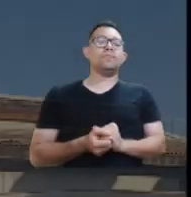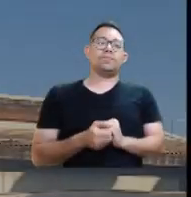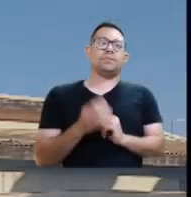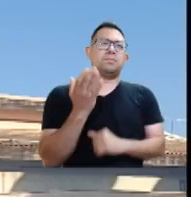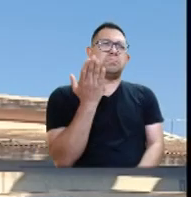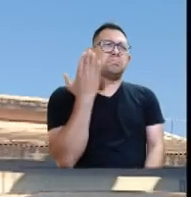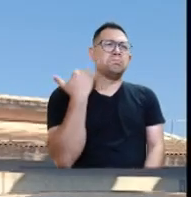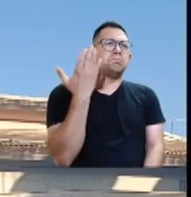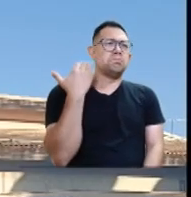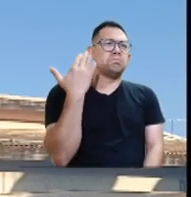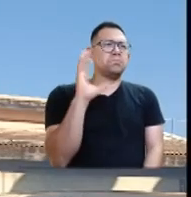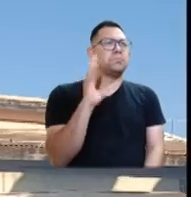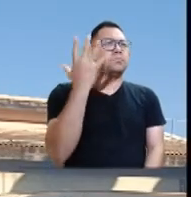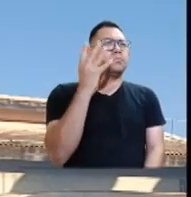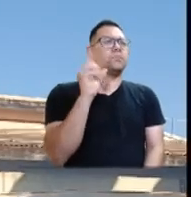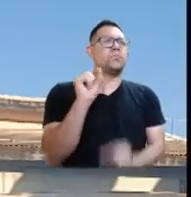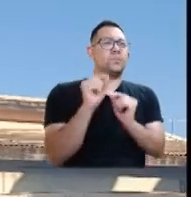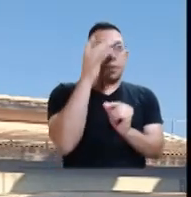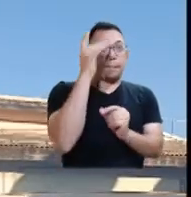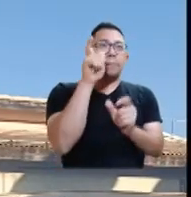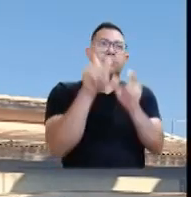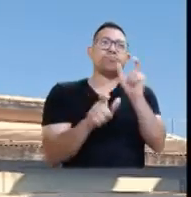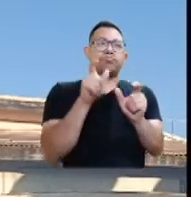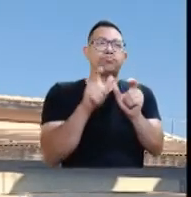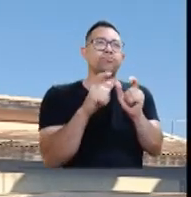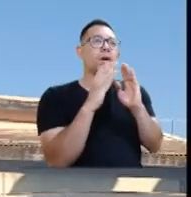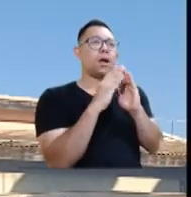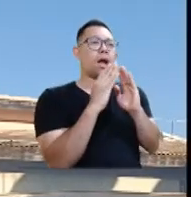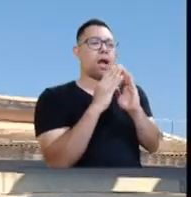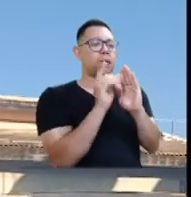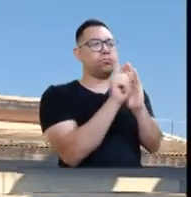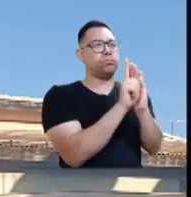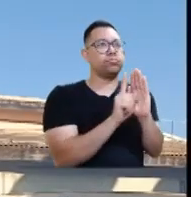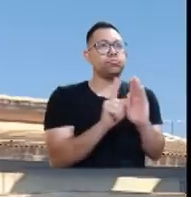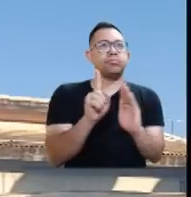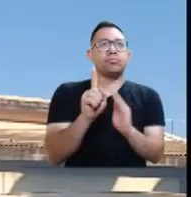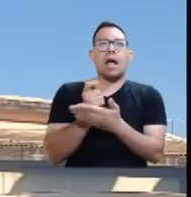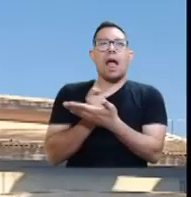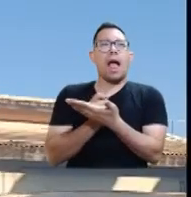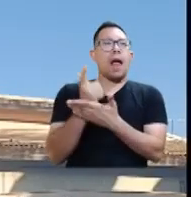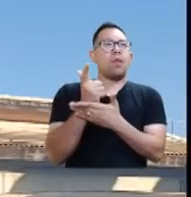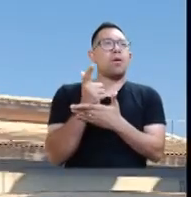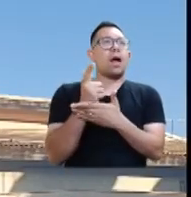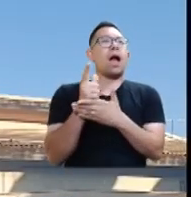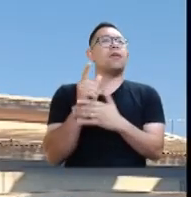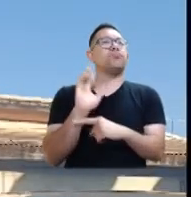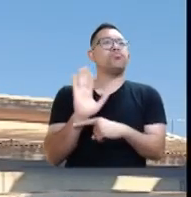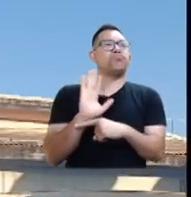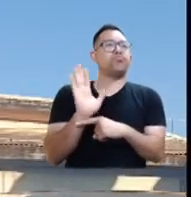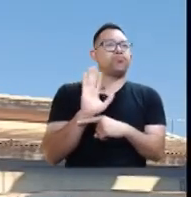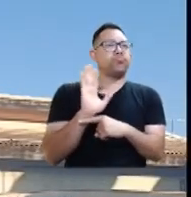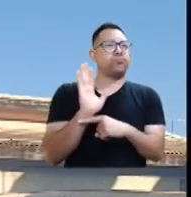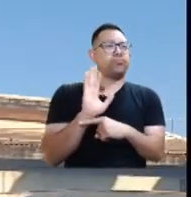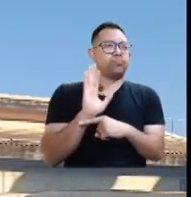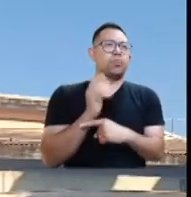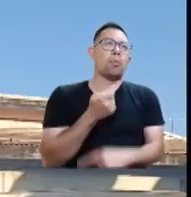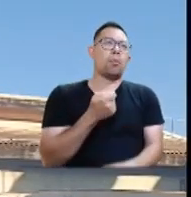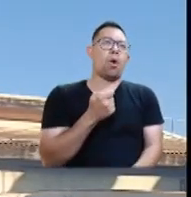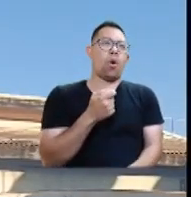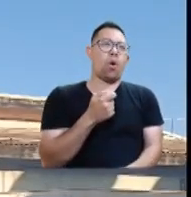Houve um tempo em que as pessoas saíam de casa para alugar filmes. E não faz muito